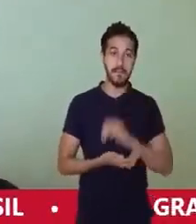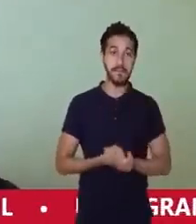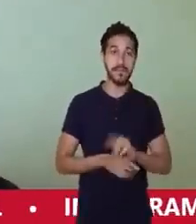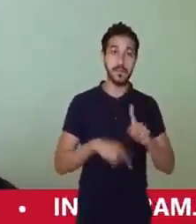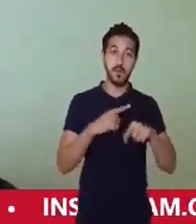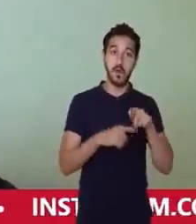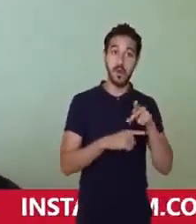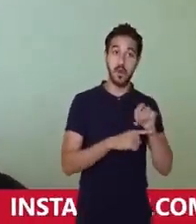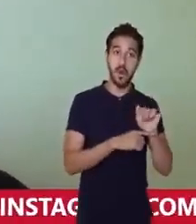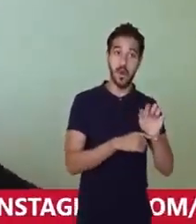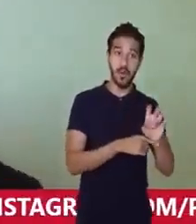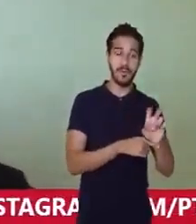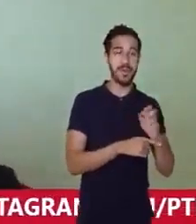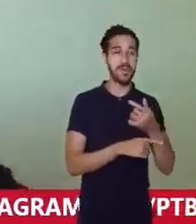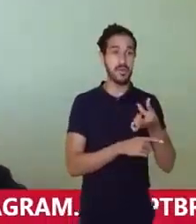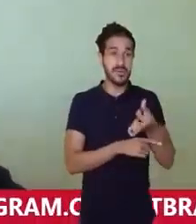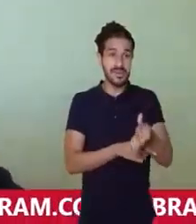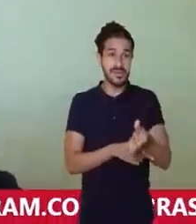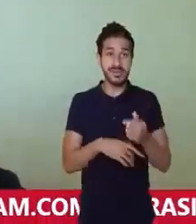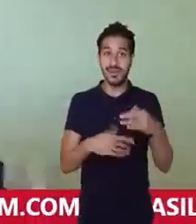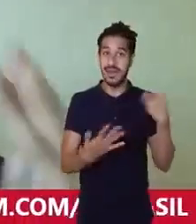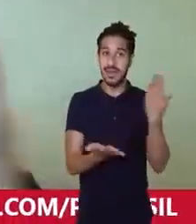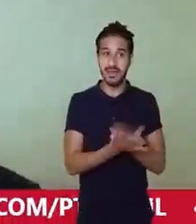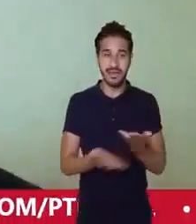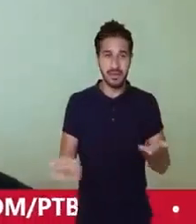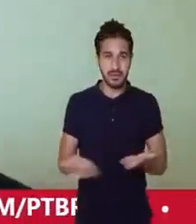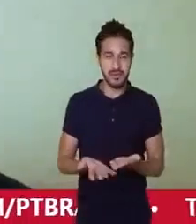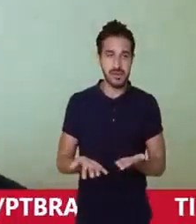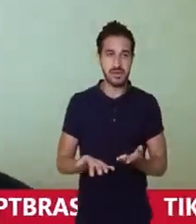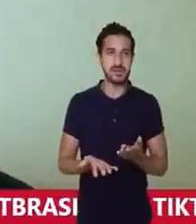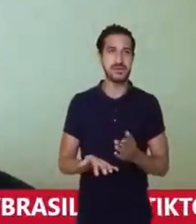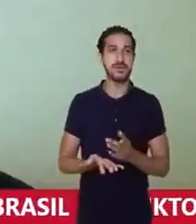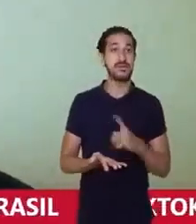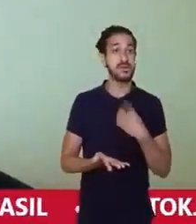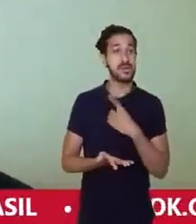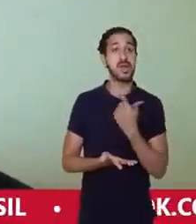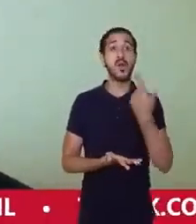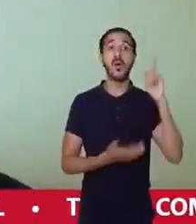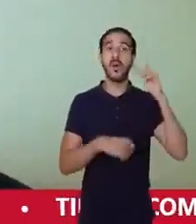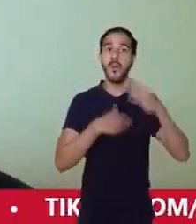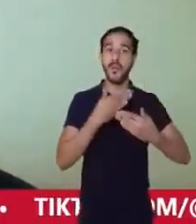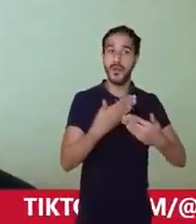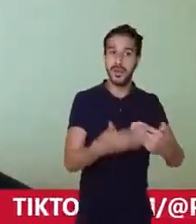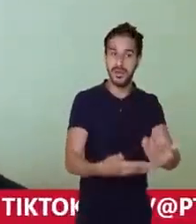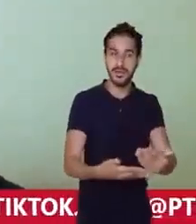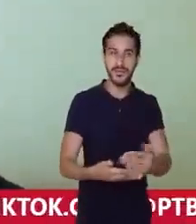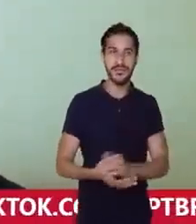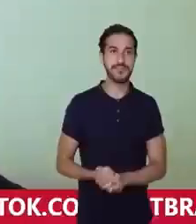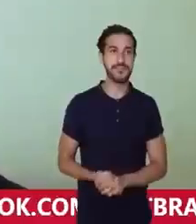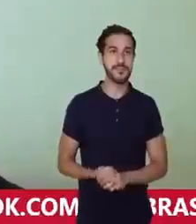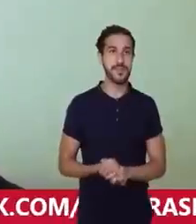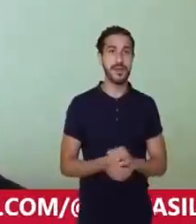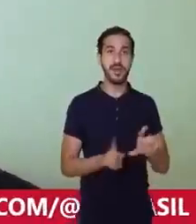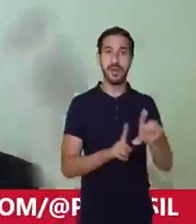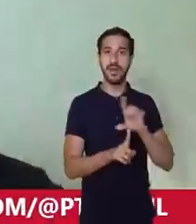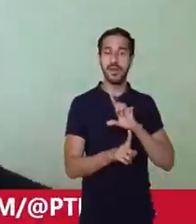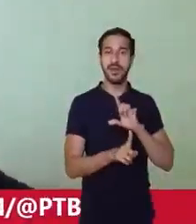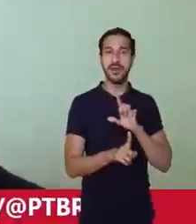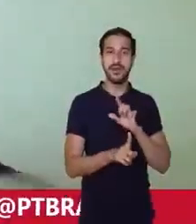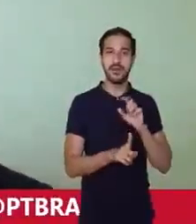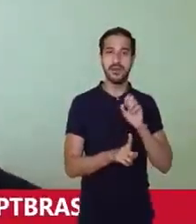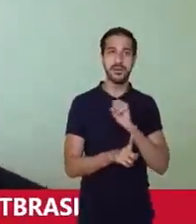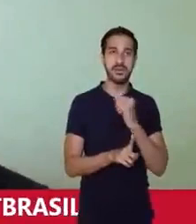No golpe de 2016, que dura até hoje, nós temos um outro processo. Ao